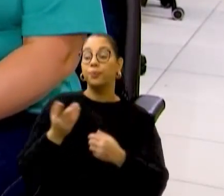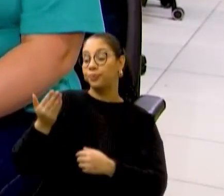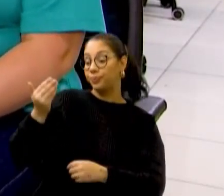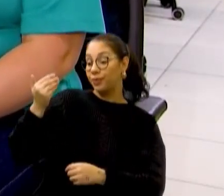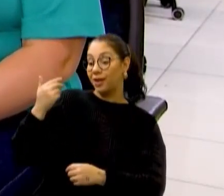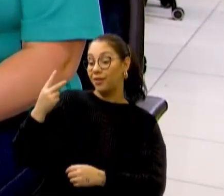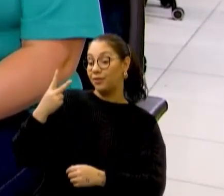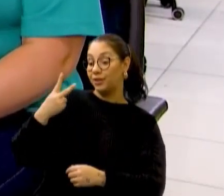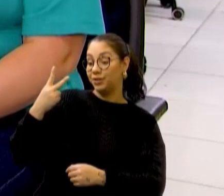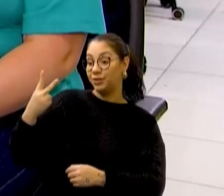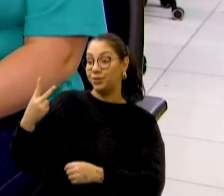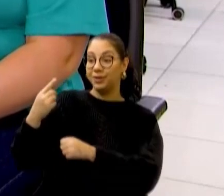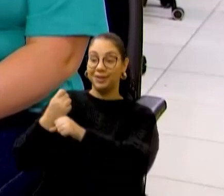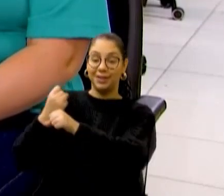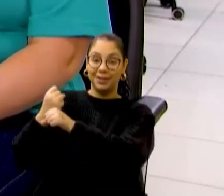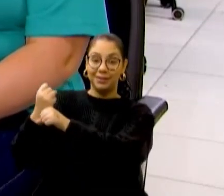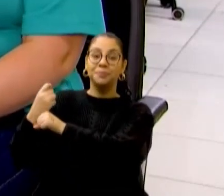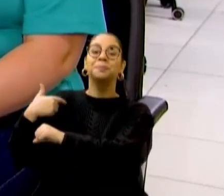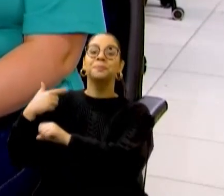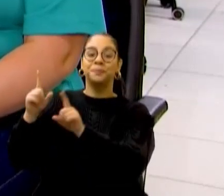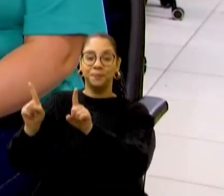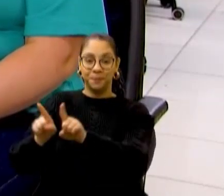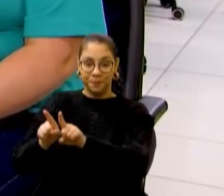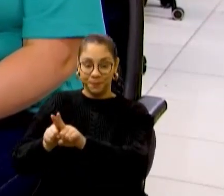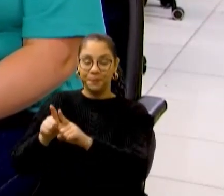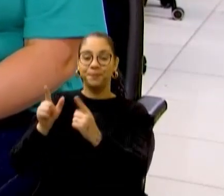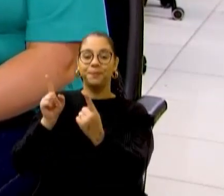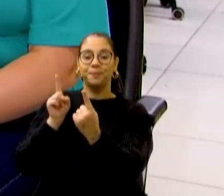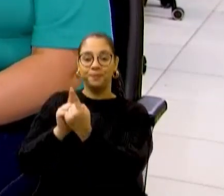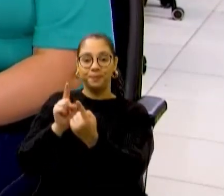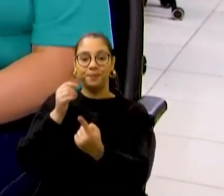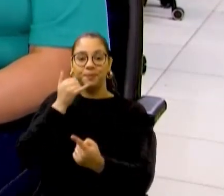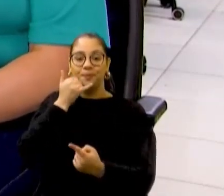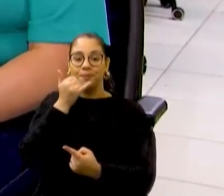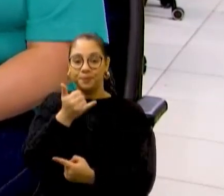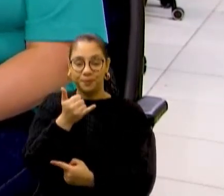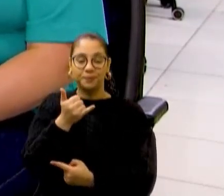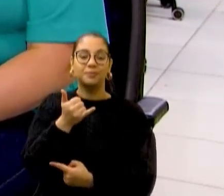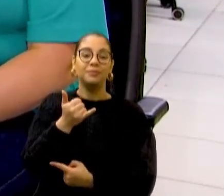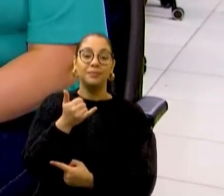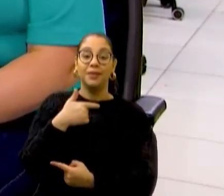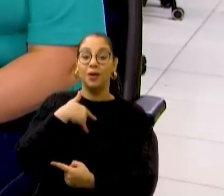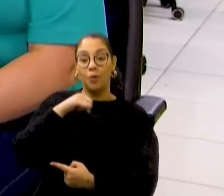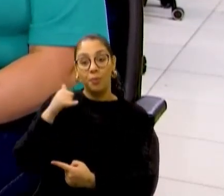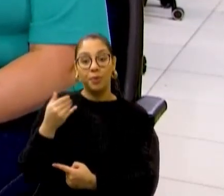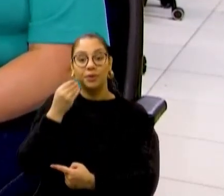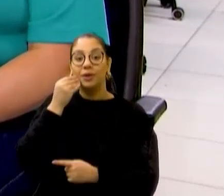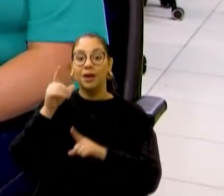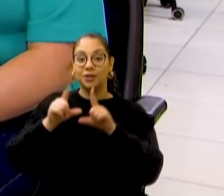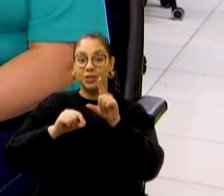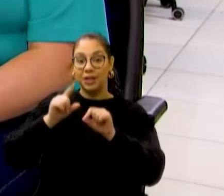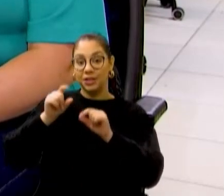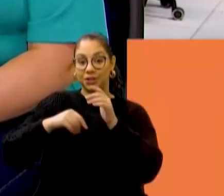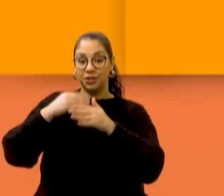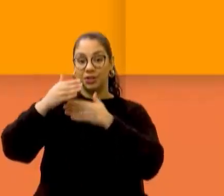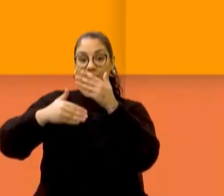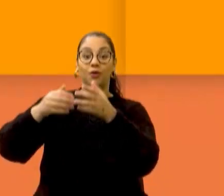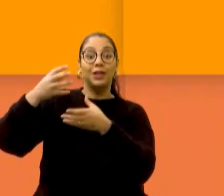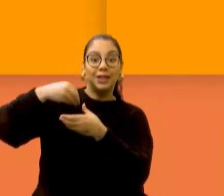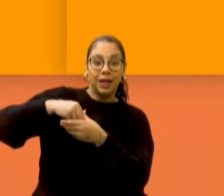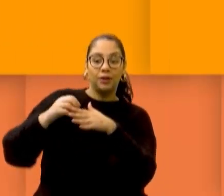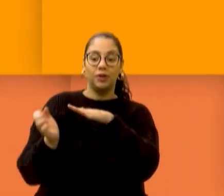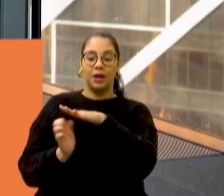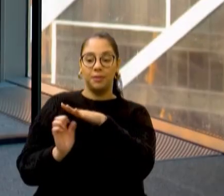foi a 22 anos eu era operadora também de atendimento e tive uma oportunidade de um processo seletivo interno